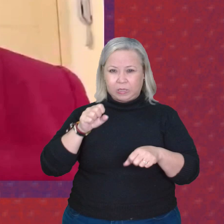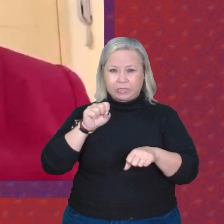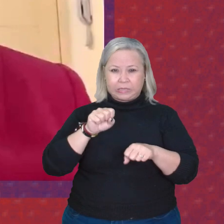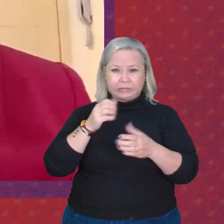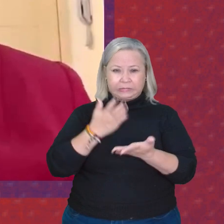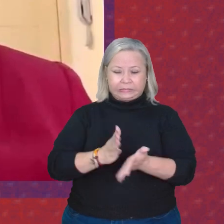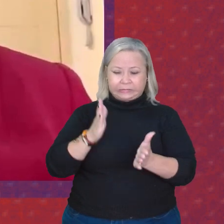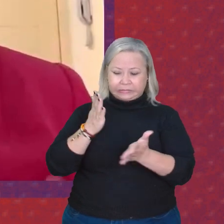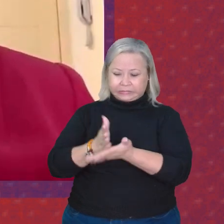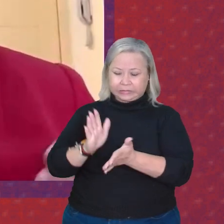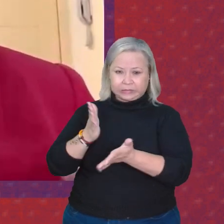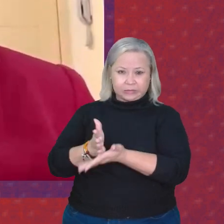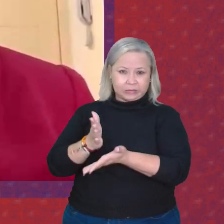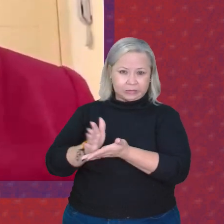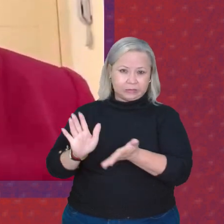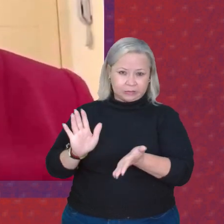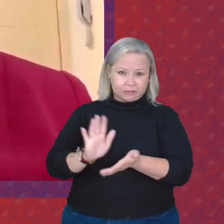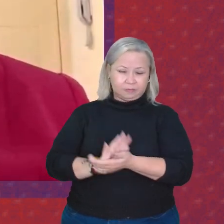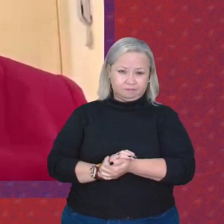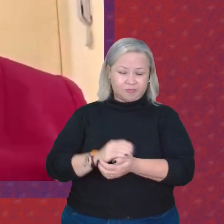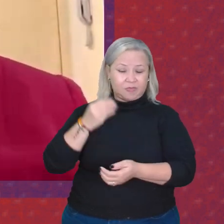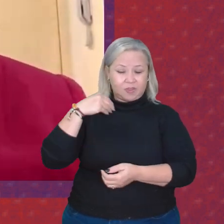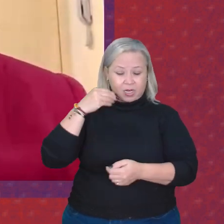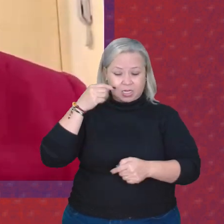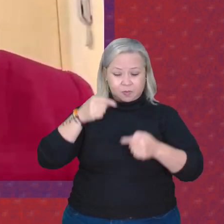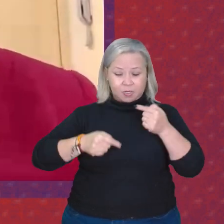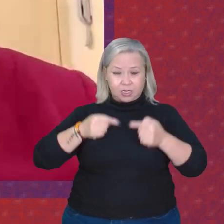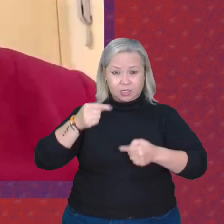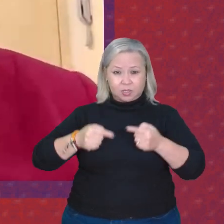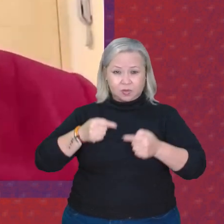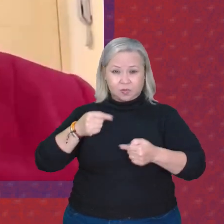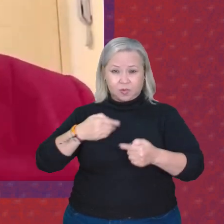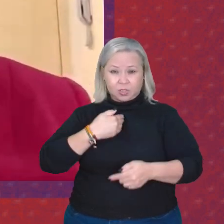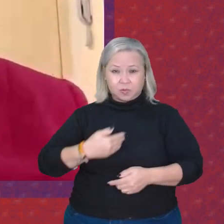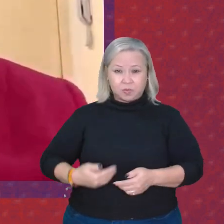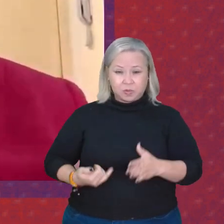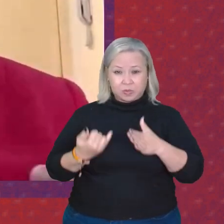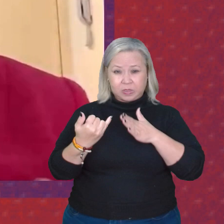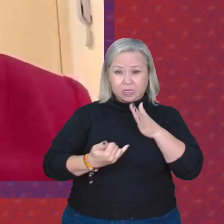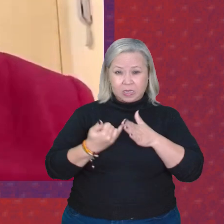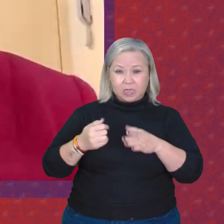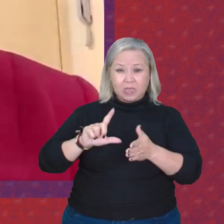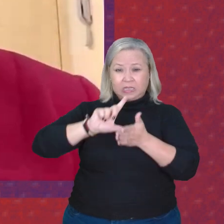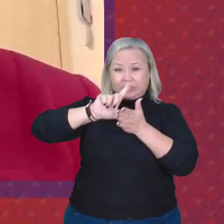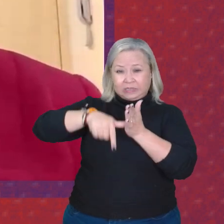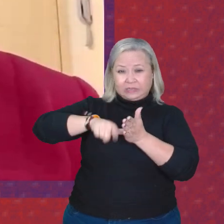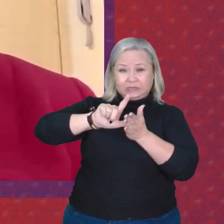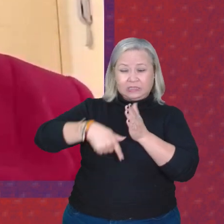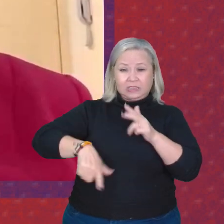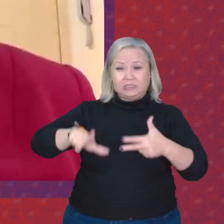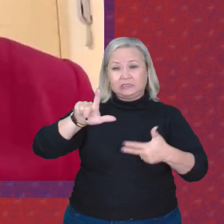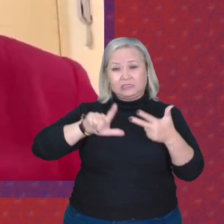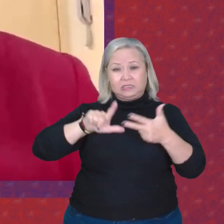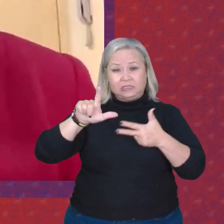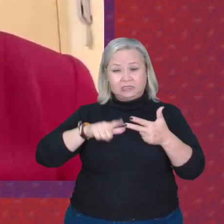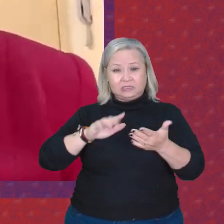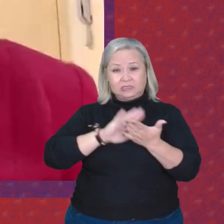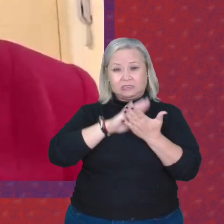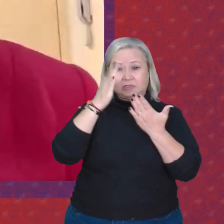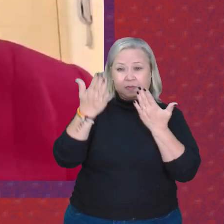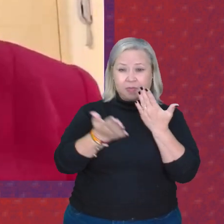desmonte das políticas públicas, da institucionalidade, do retrocesso legislativo, das